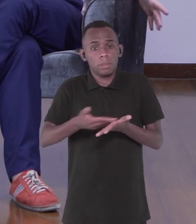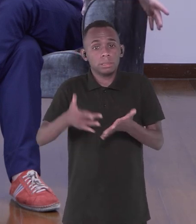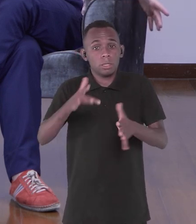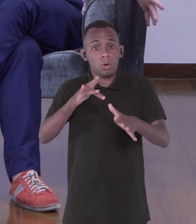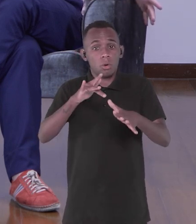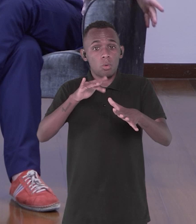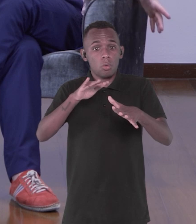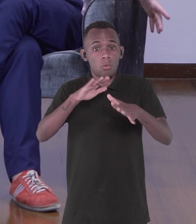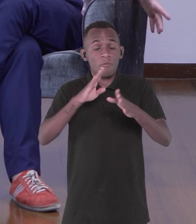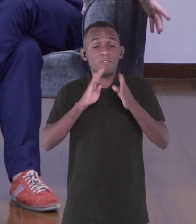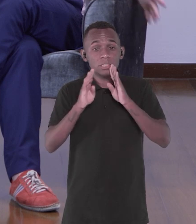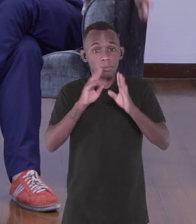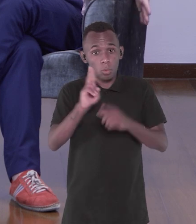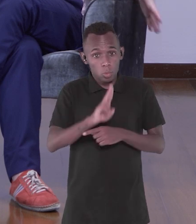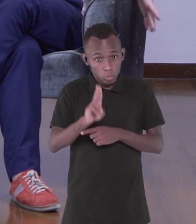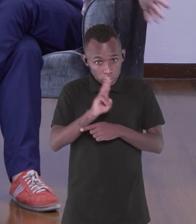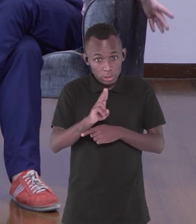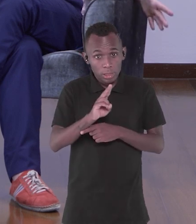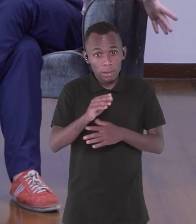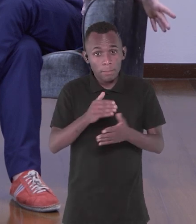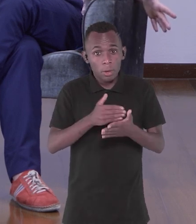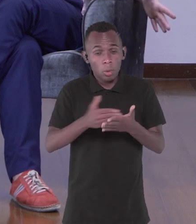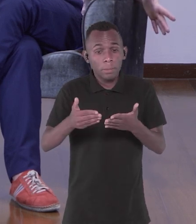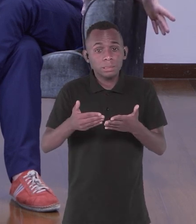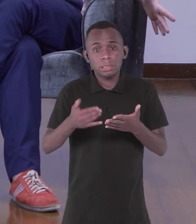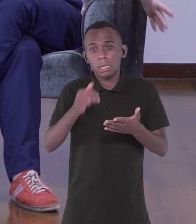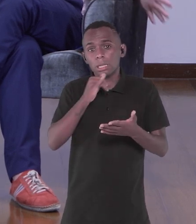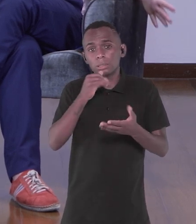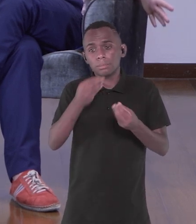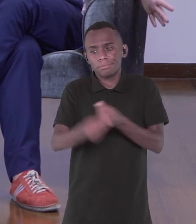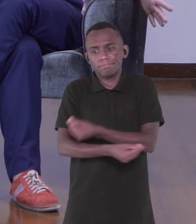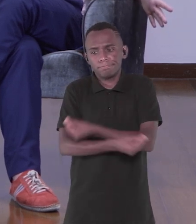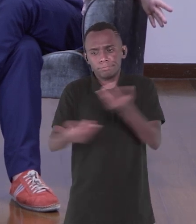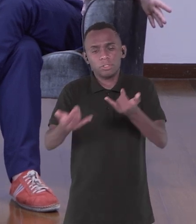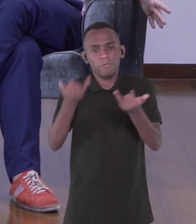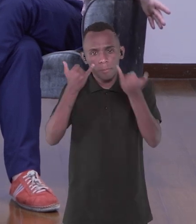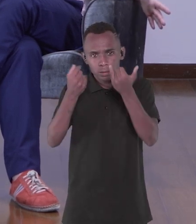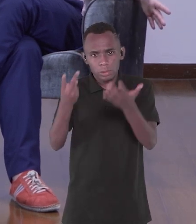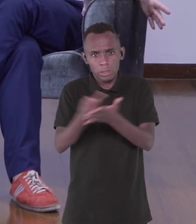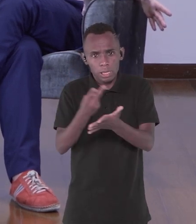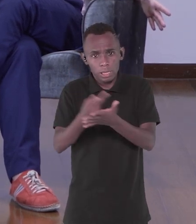com desinformação para gerar um genocídio dos Rohingyas.